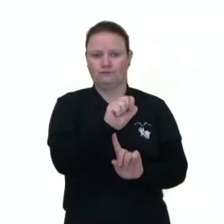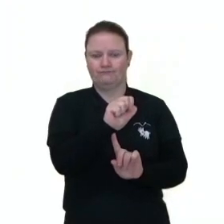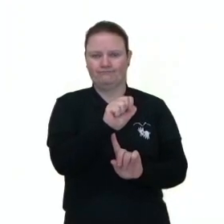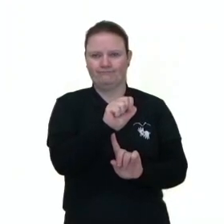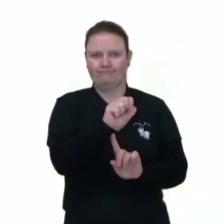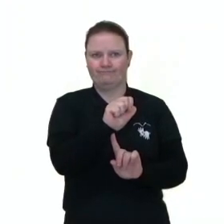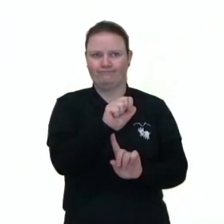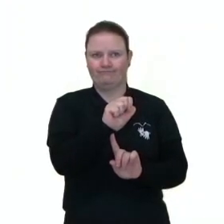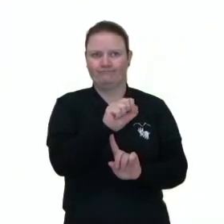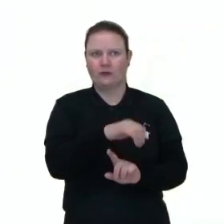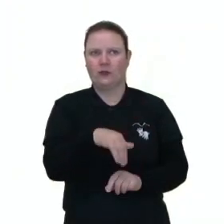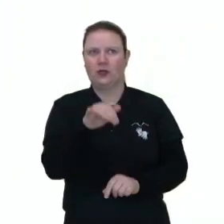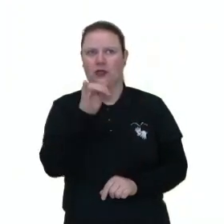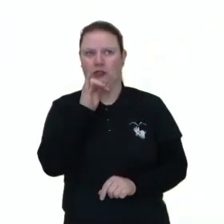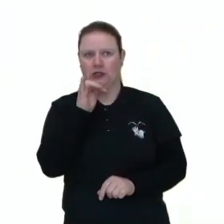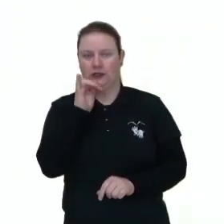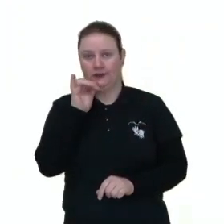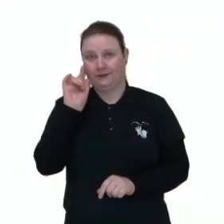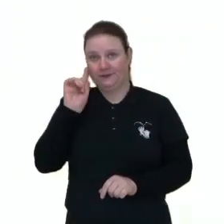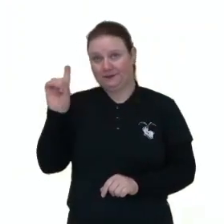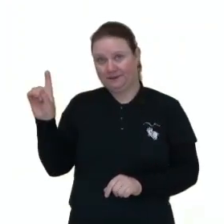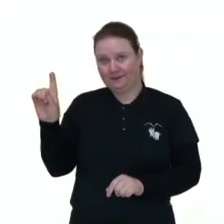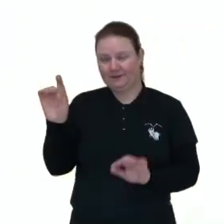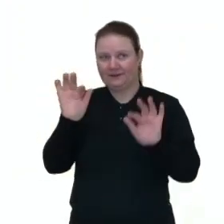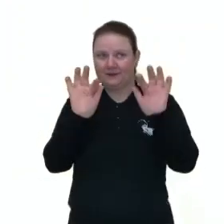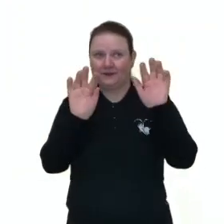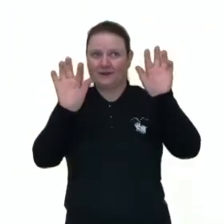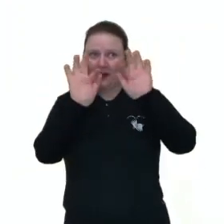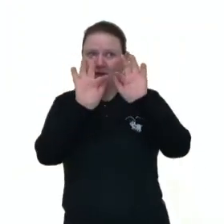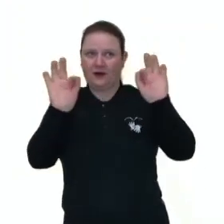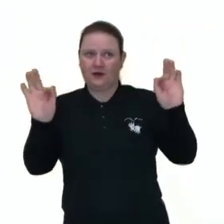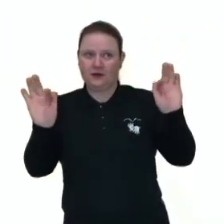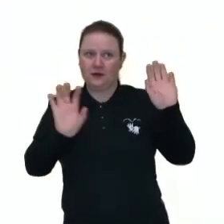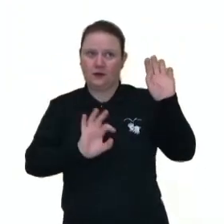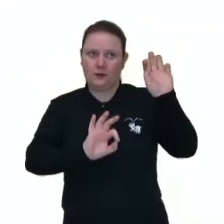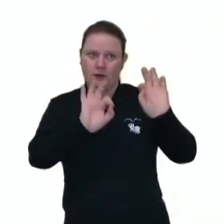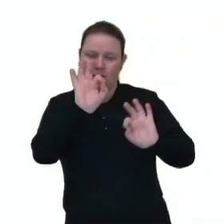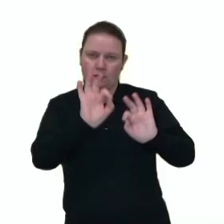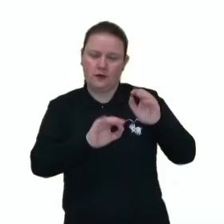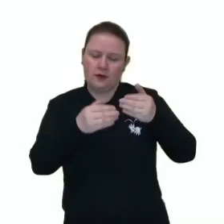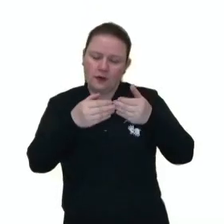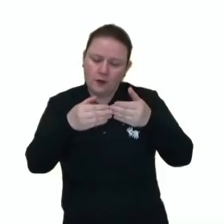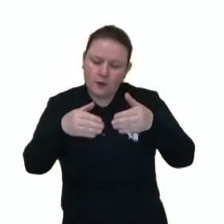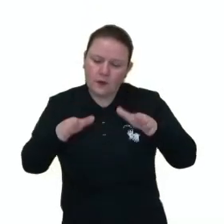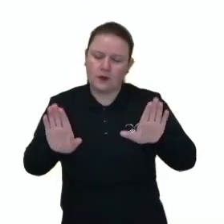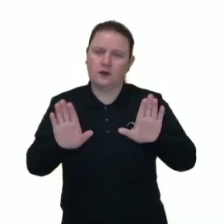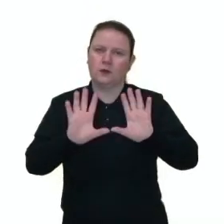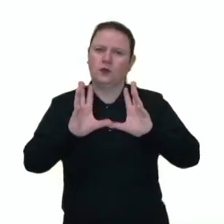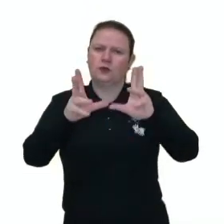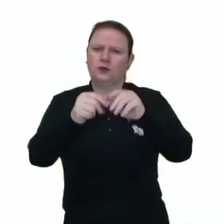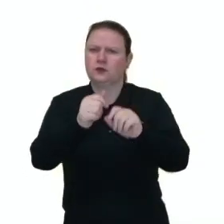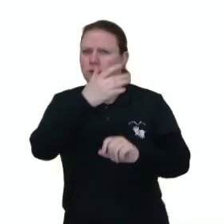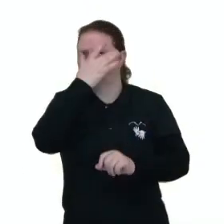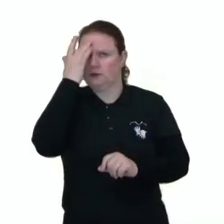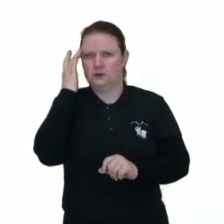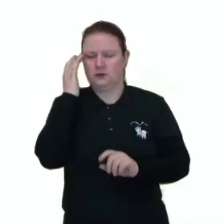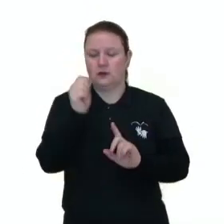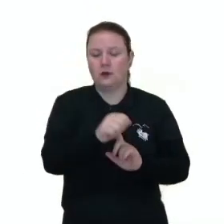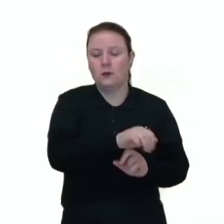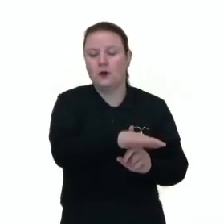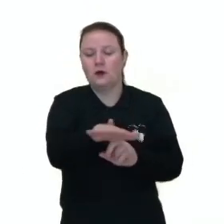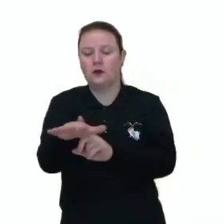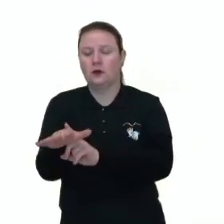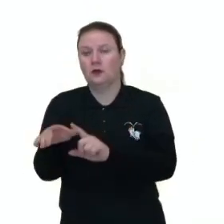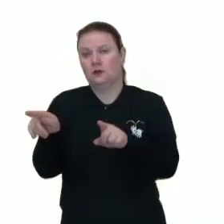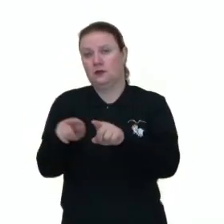núcleo do sujeito. Observe aqui o exemplo. A programação é aberta ao público e gratuita. Então,